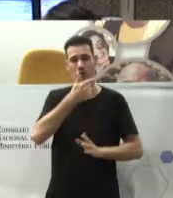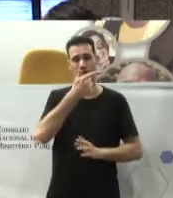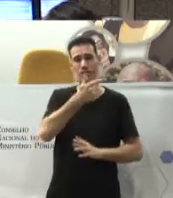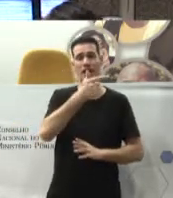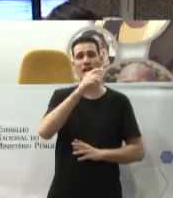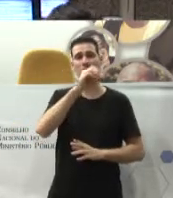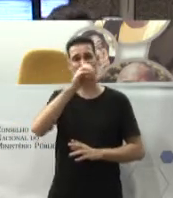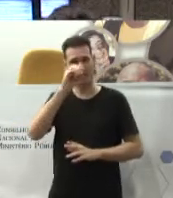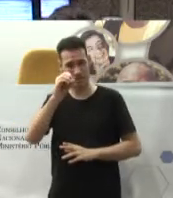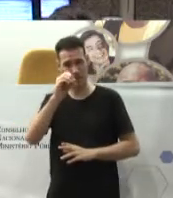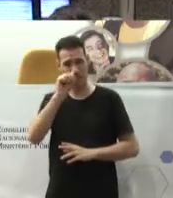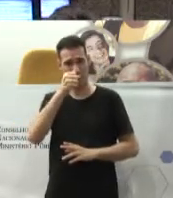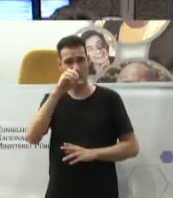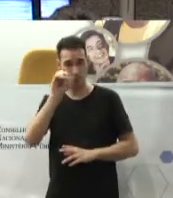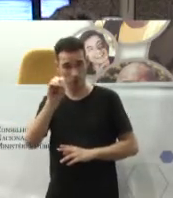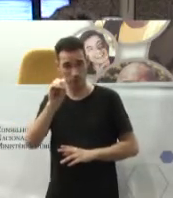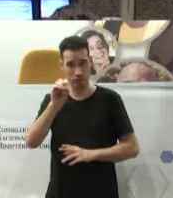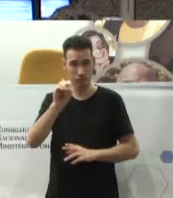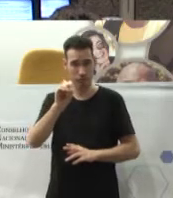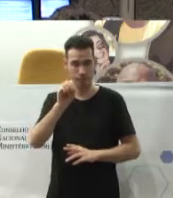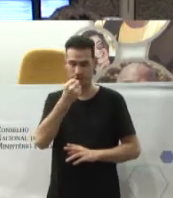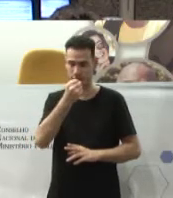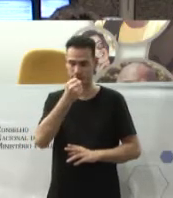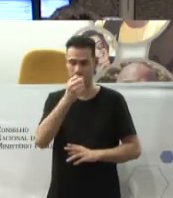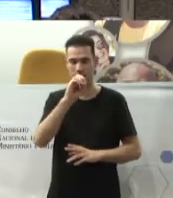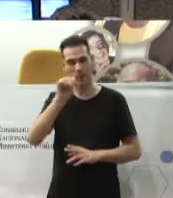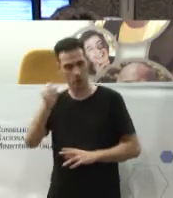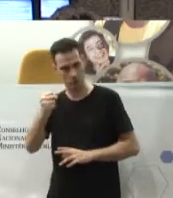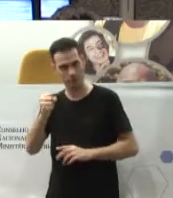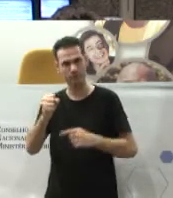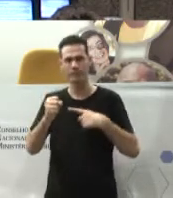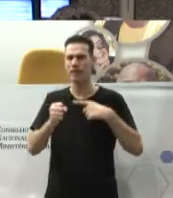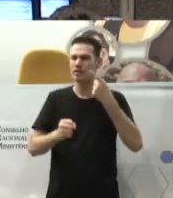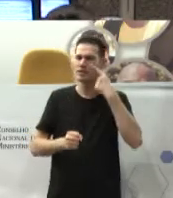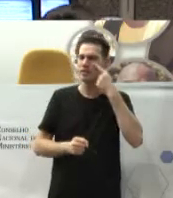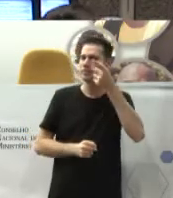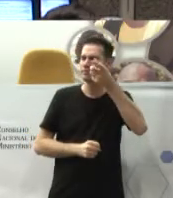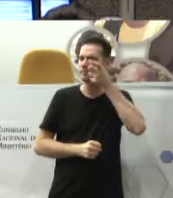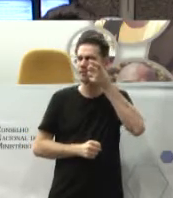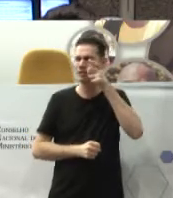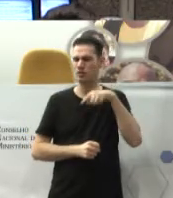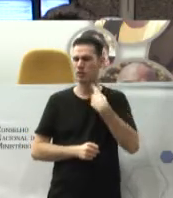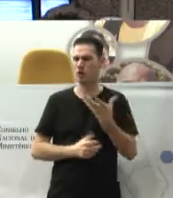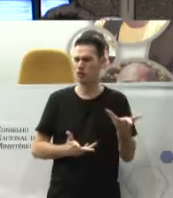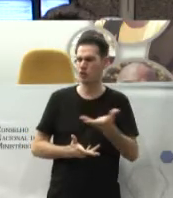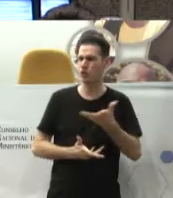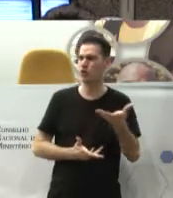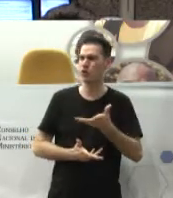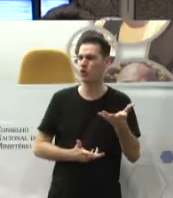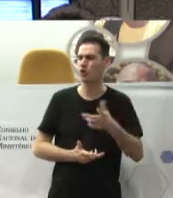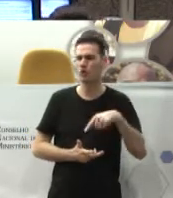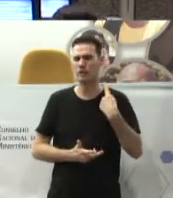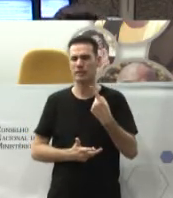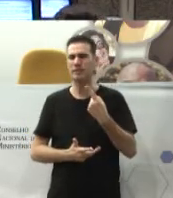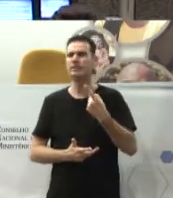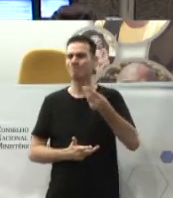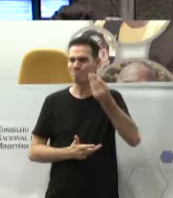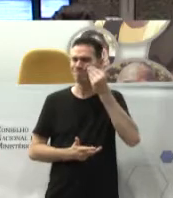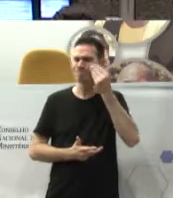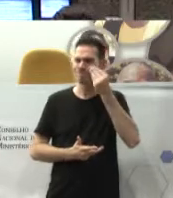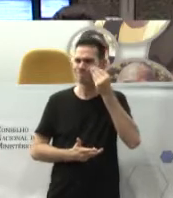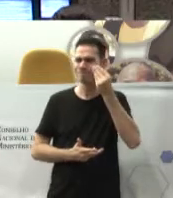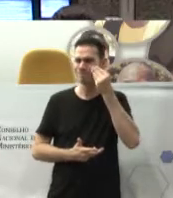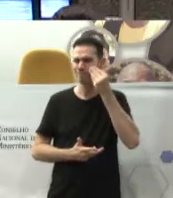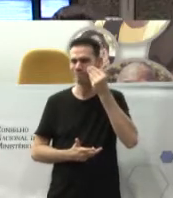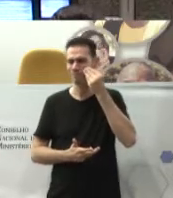7508, fazendo que provocasse uma série de situações desse tipo. Isso aí é interessante porque, para nós hoje, nós estamos vivendo essa busca desse equilíbrio entre